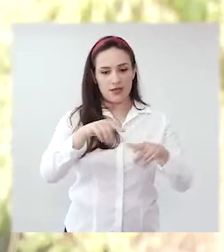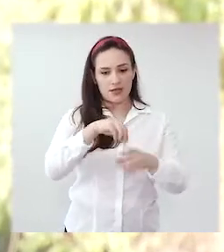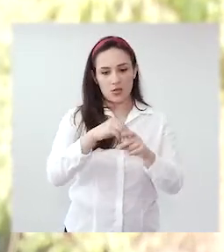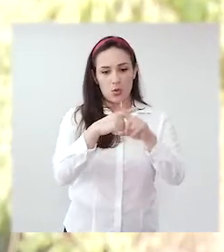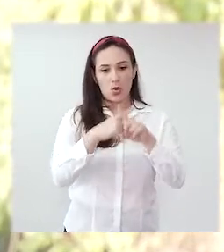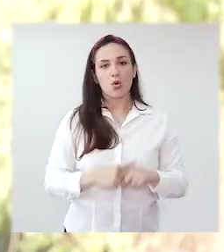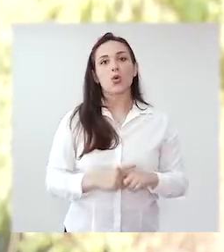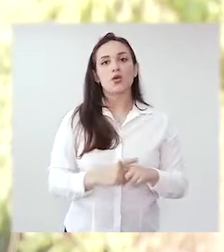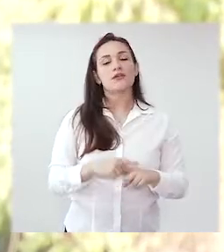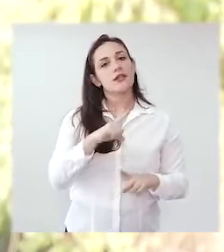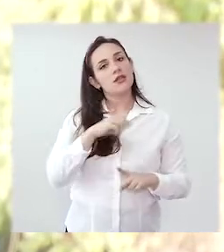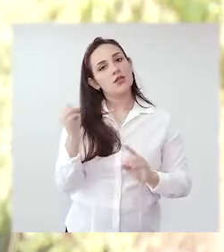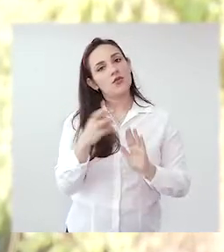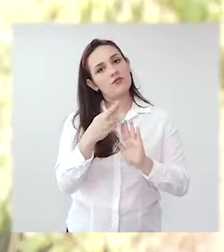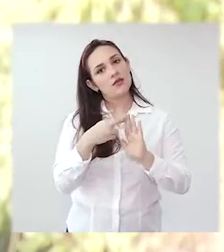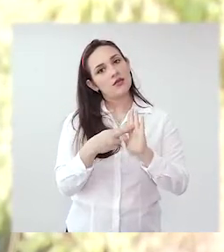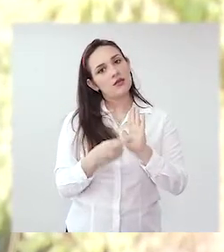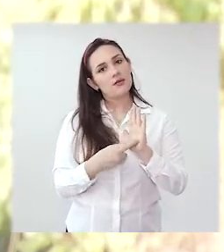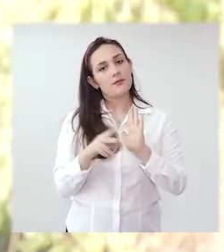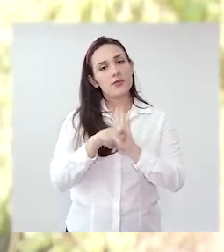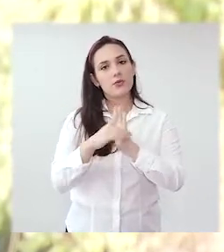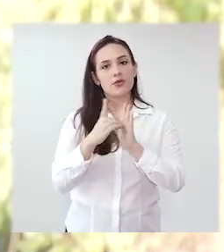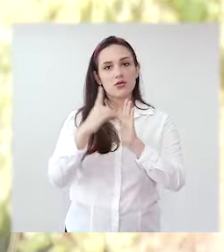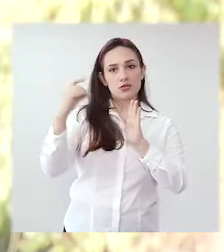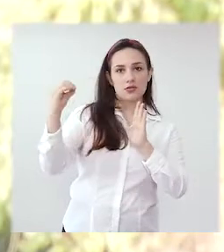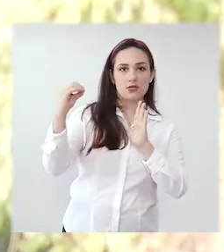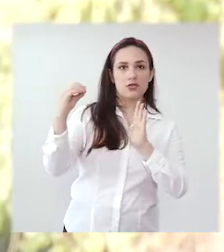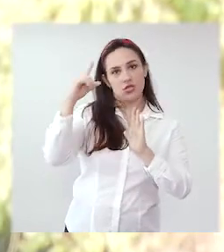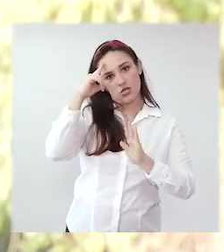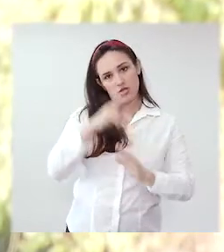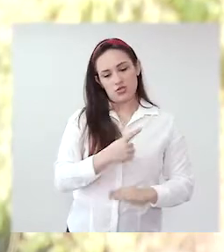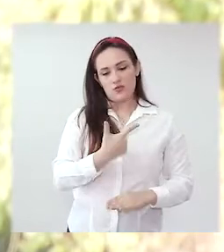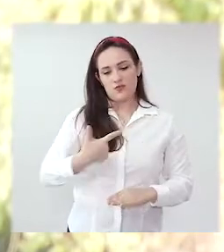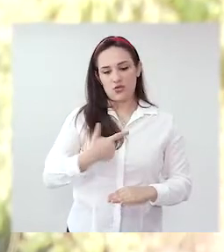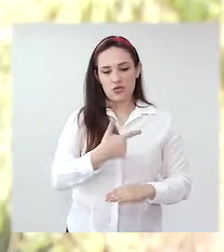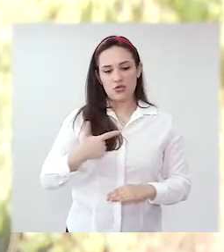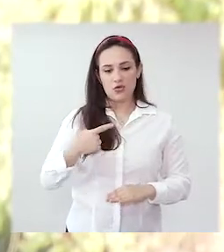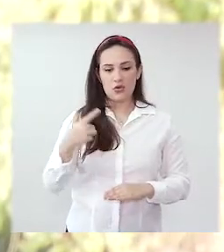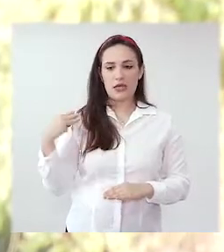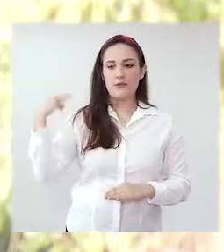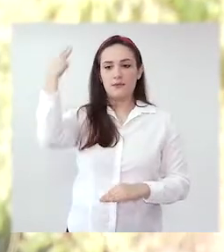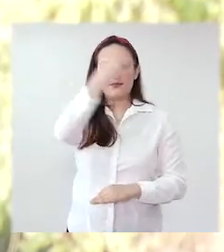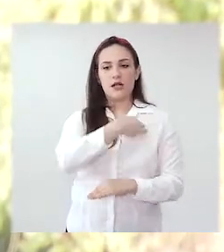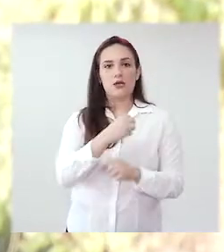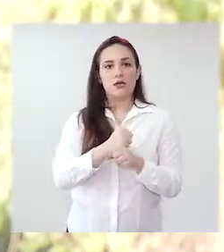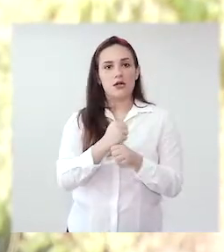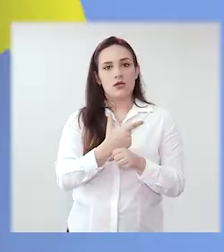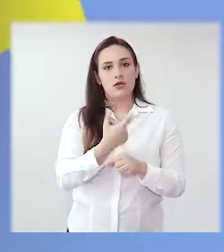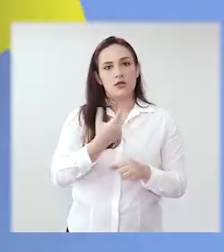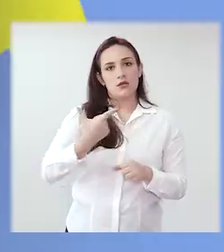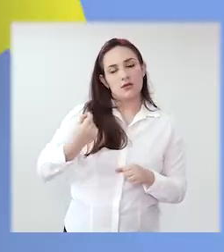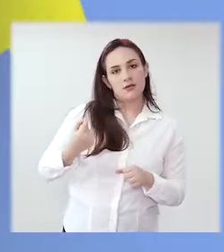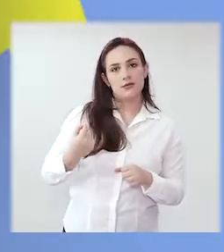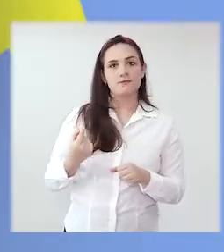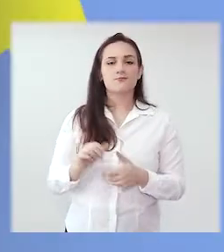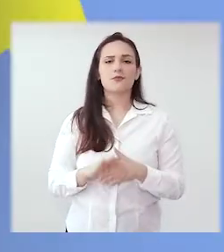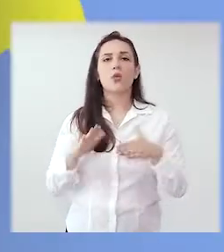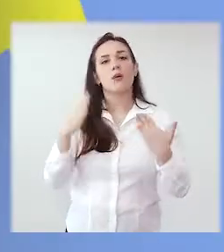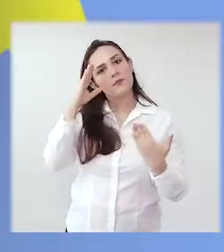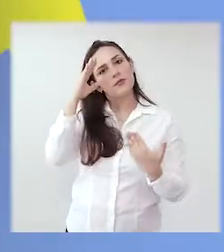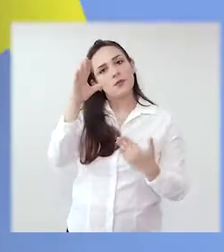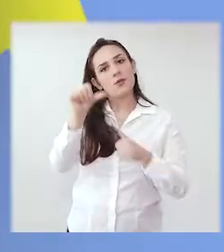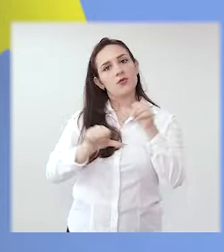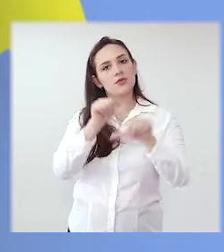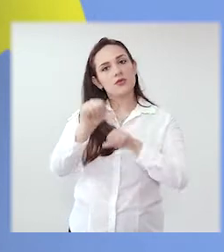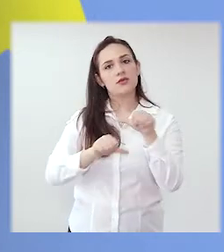aposentados. As novas regras estão no Diário Oficial do Estado do dia 22 de maio de 2020. A principal mudança é